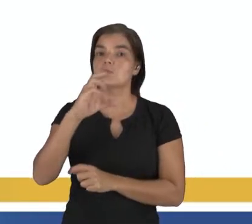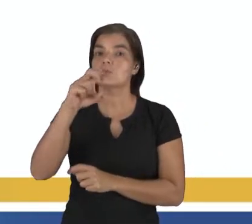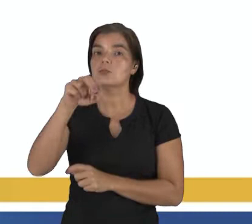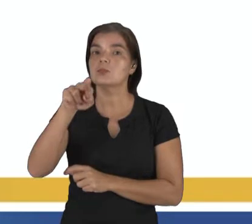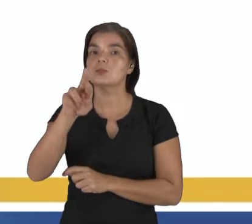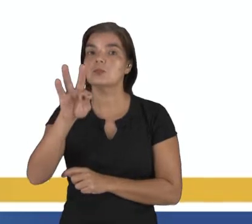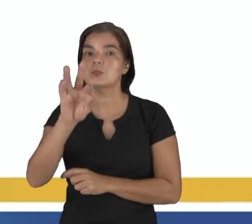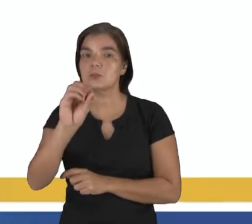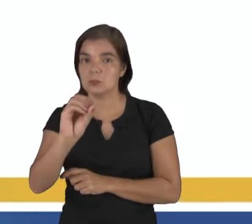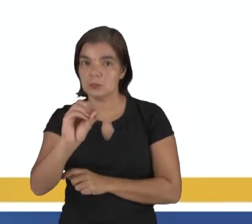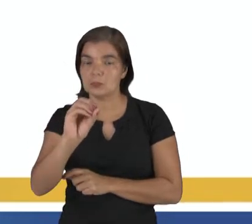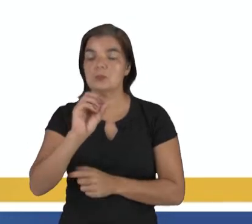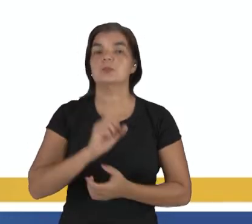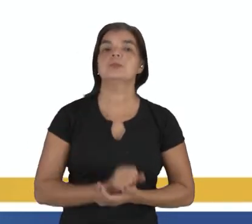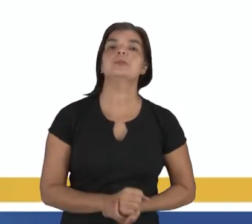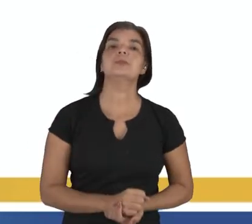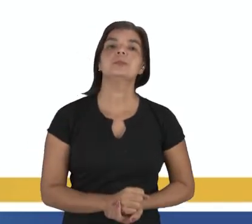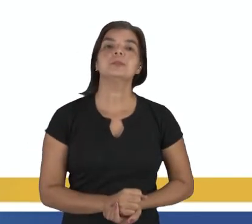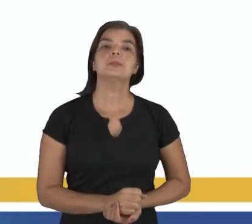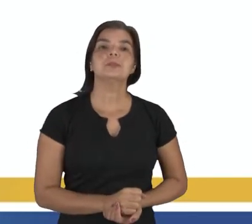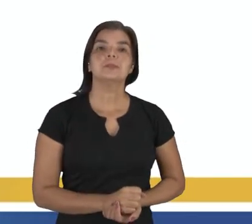da circunferência.